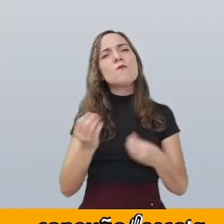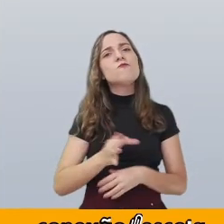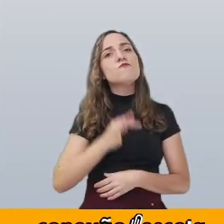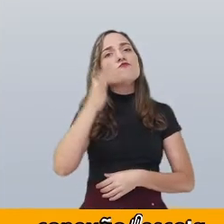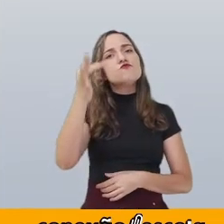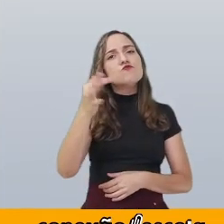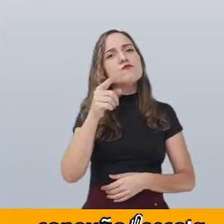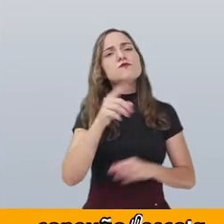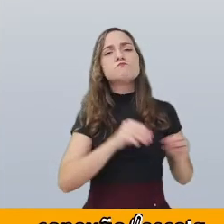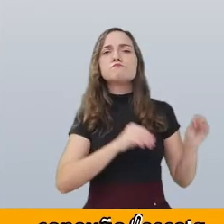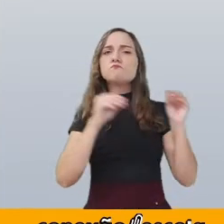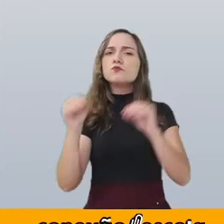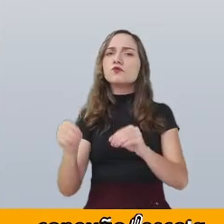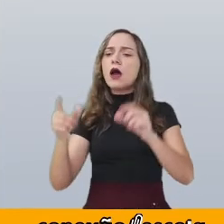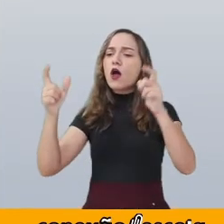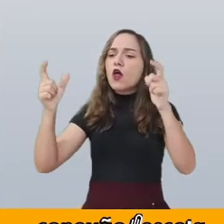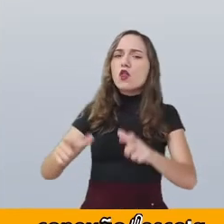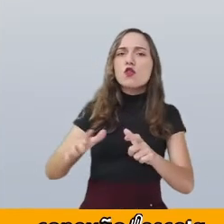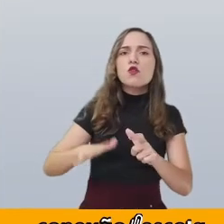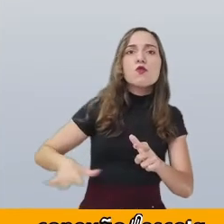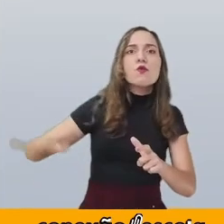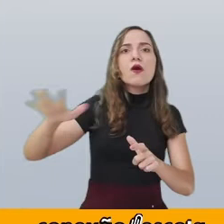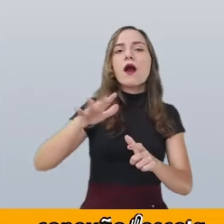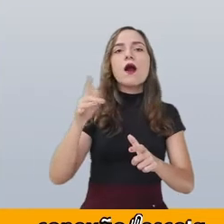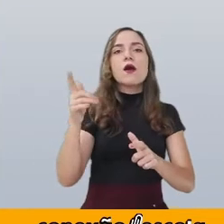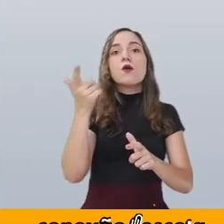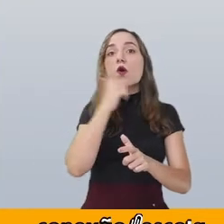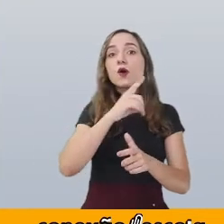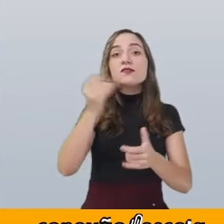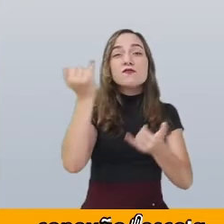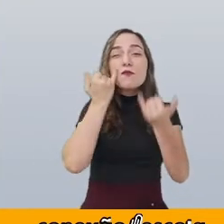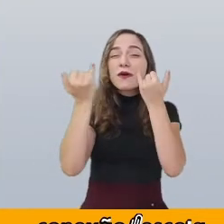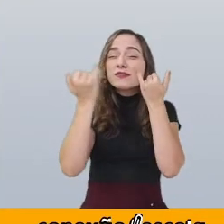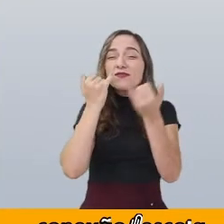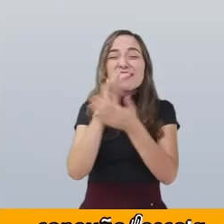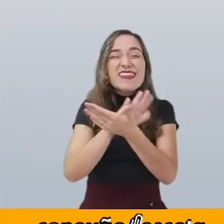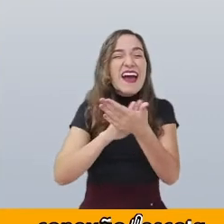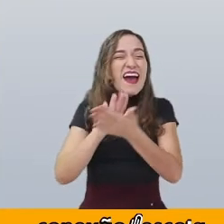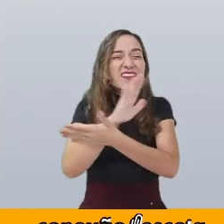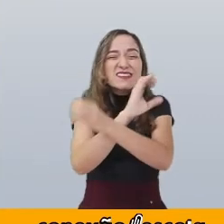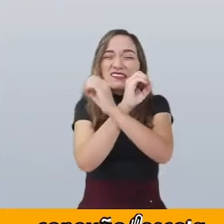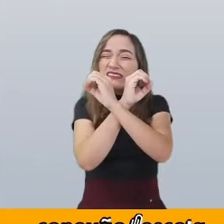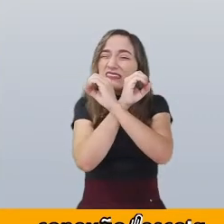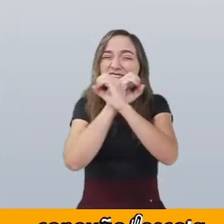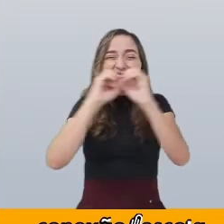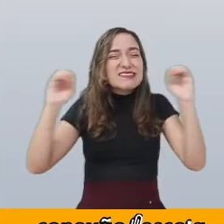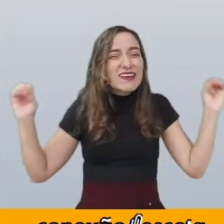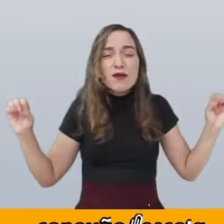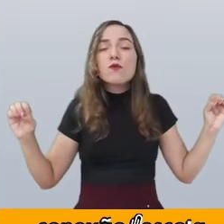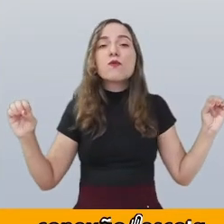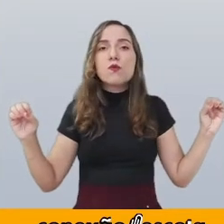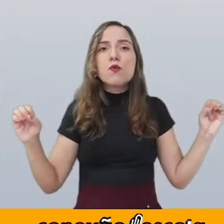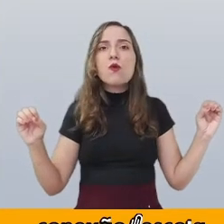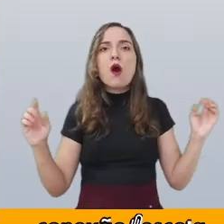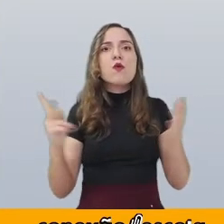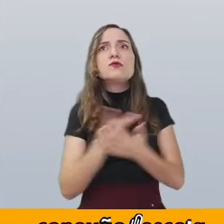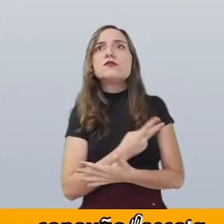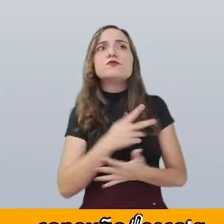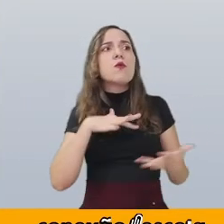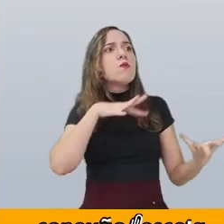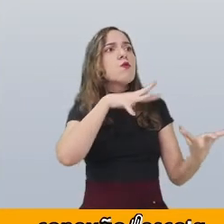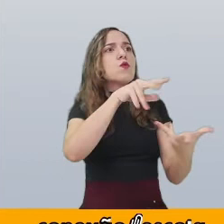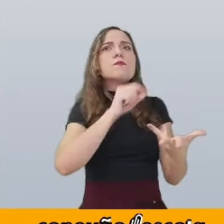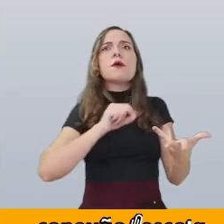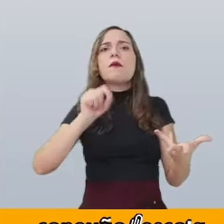um lugar onde não chegasse notícias nenhuma de nenhum fato que ocorreu no